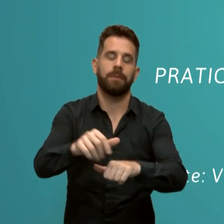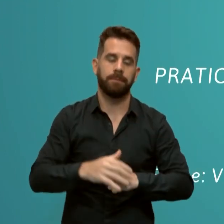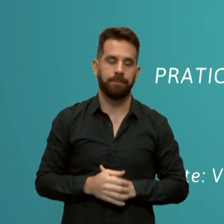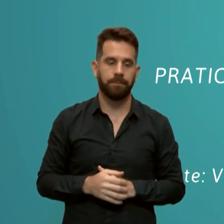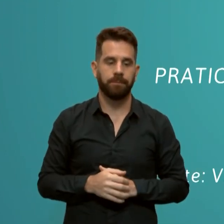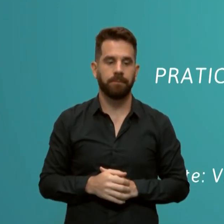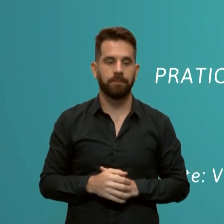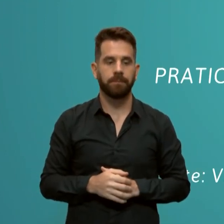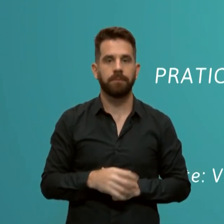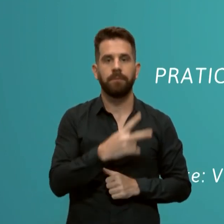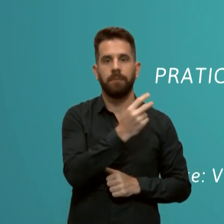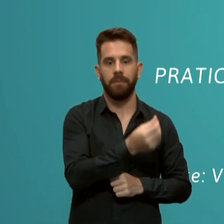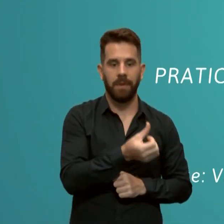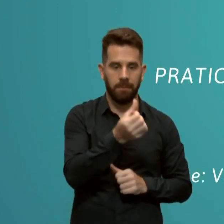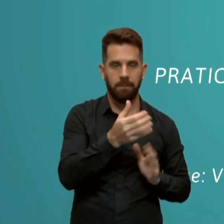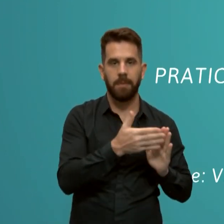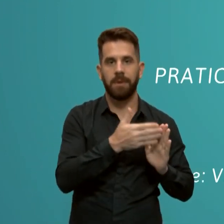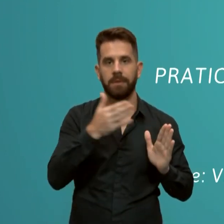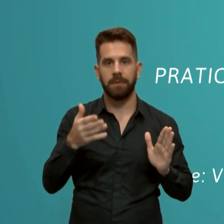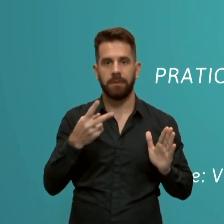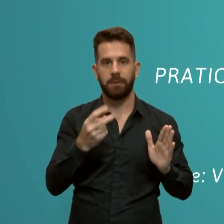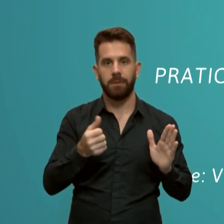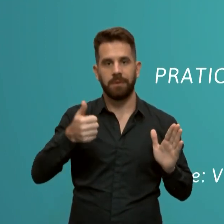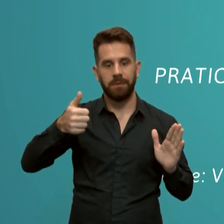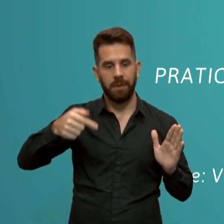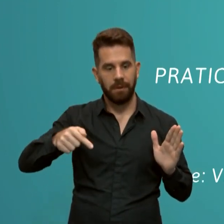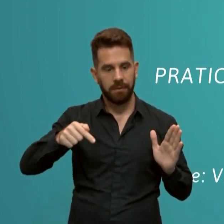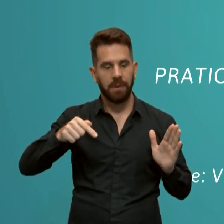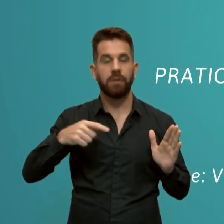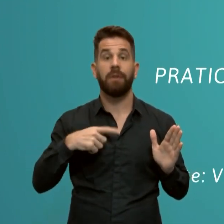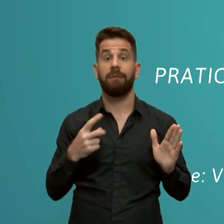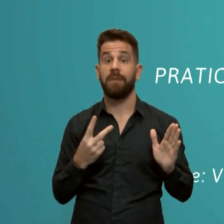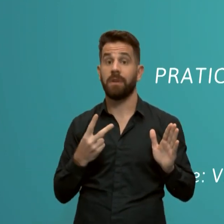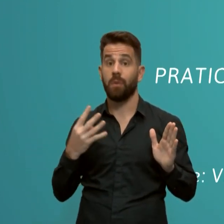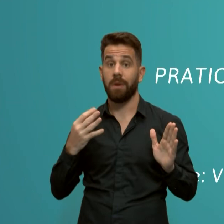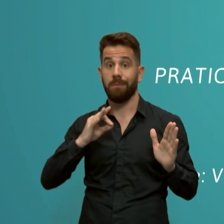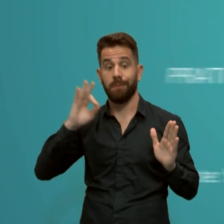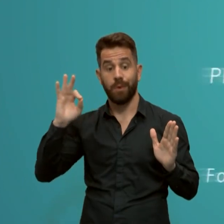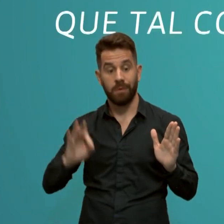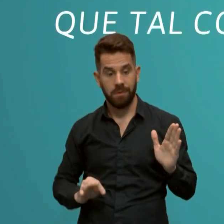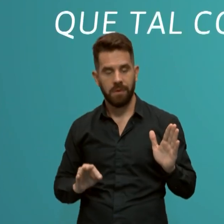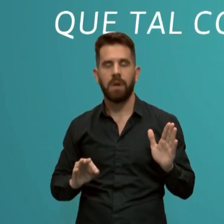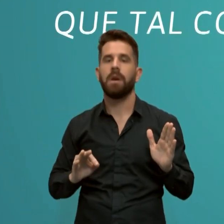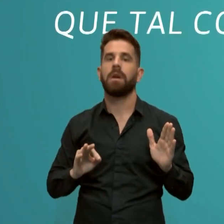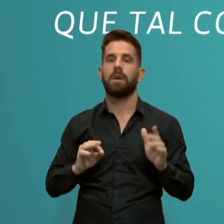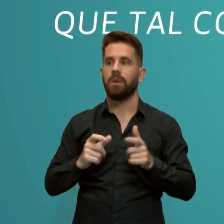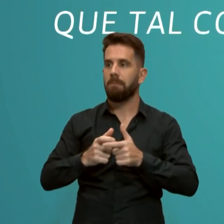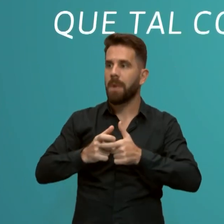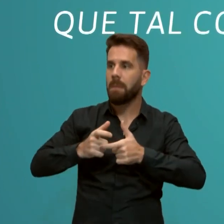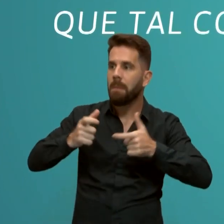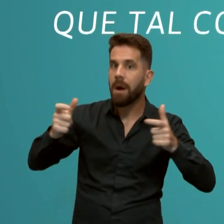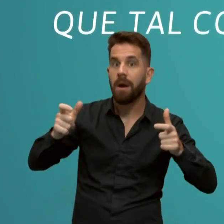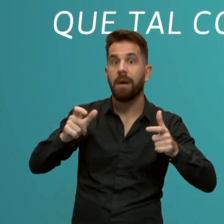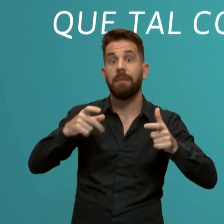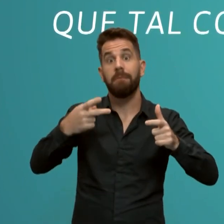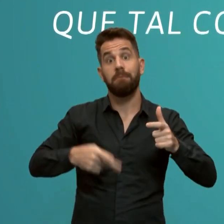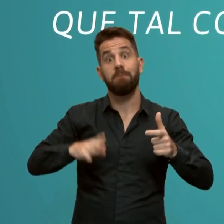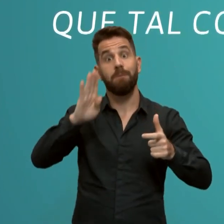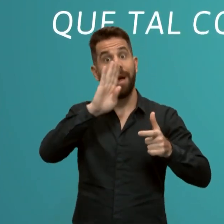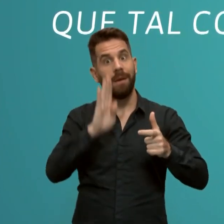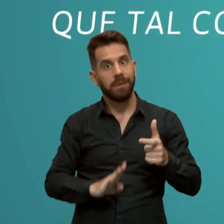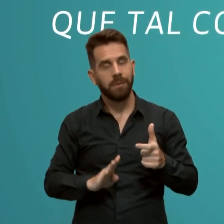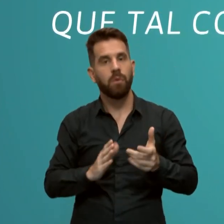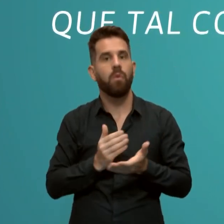em 24% o número de brasileiros que praticam exercícios físicos. Mas para quem ainda não tem esse costume,